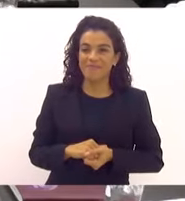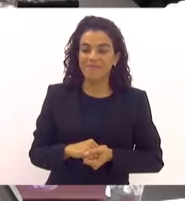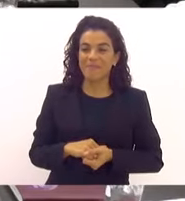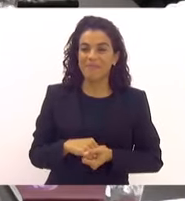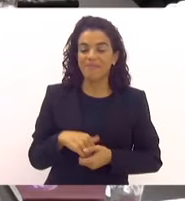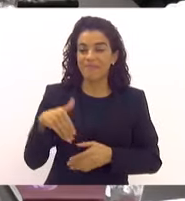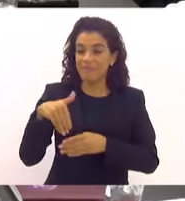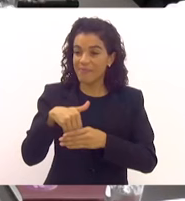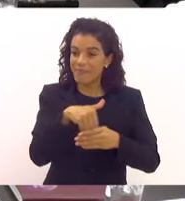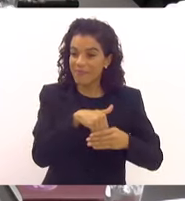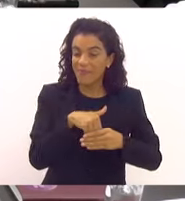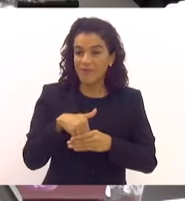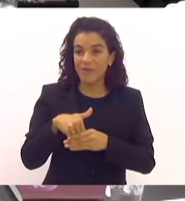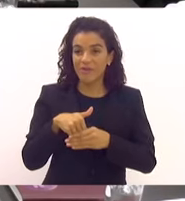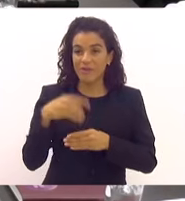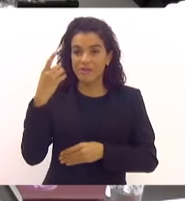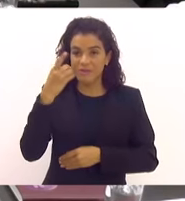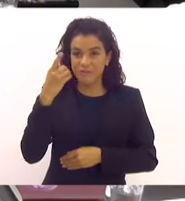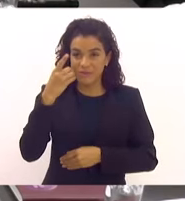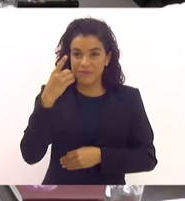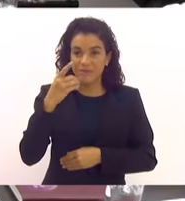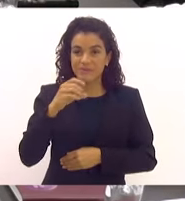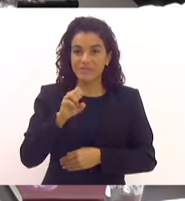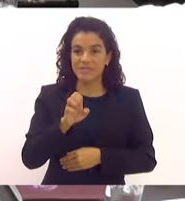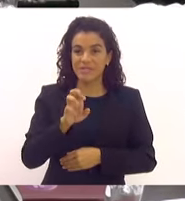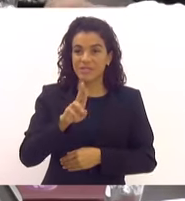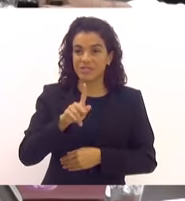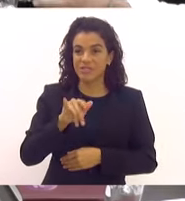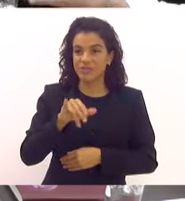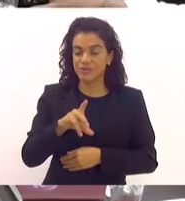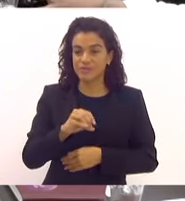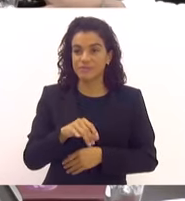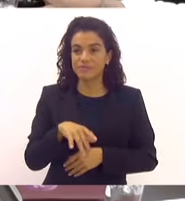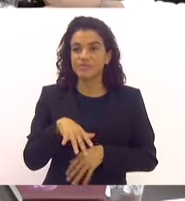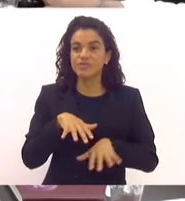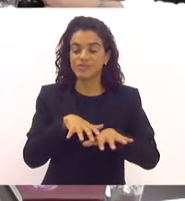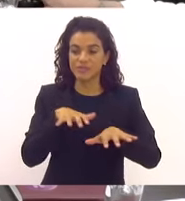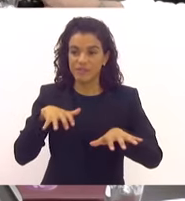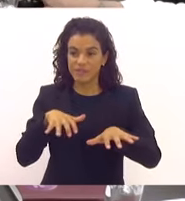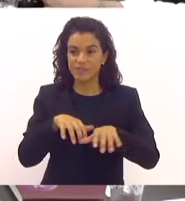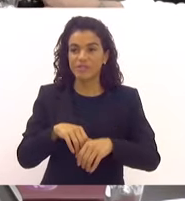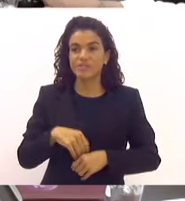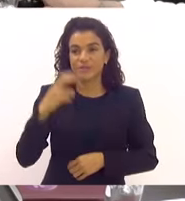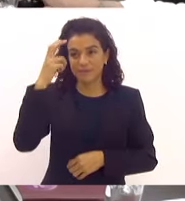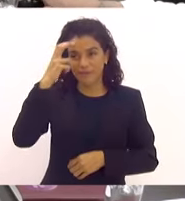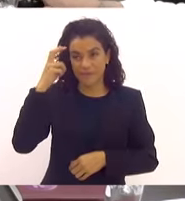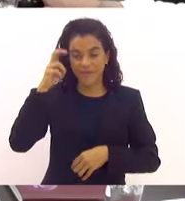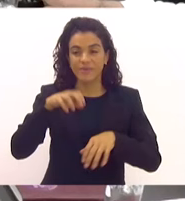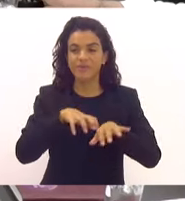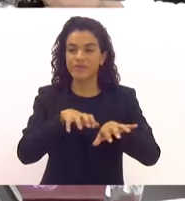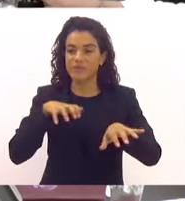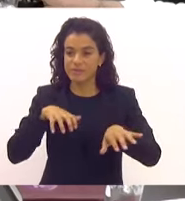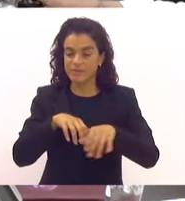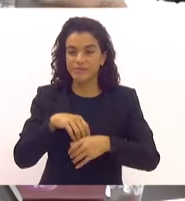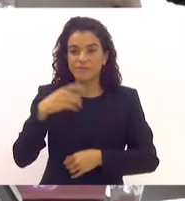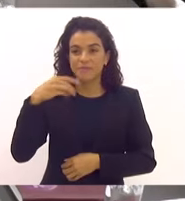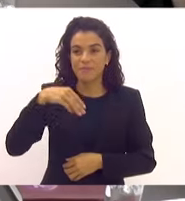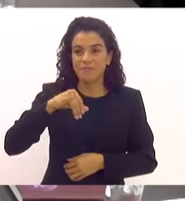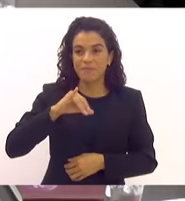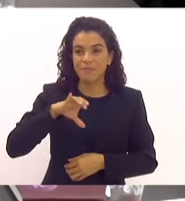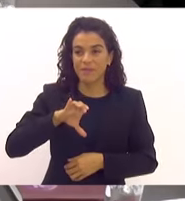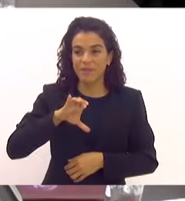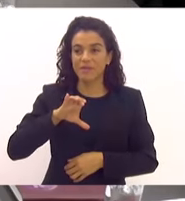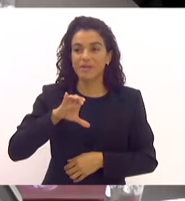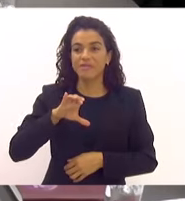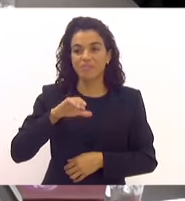Como votam os deputados? Deputado doutor Serginho, pelo voto original ou pela divergência? Divergência. Deputada Verônica? Pela divergência. Deputado Mink?